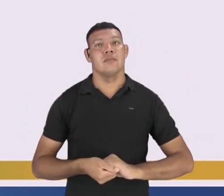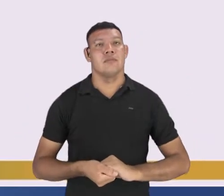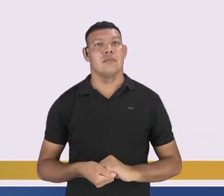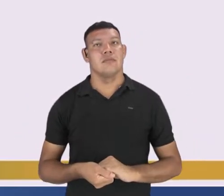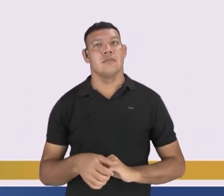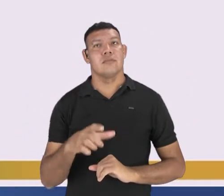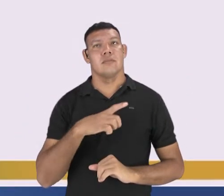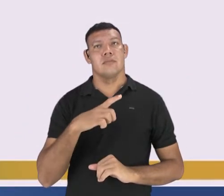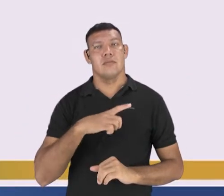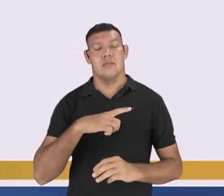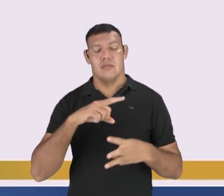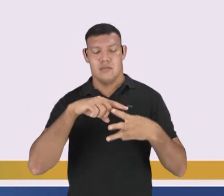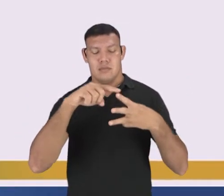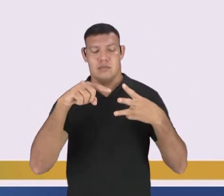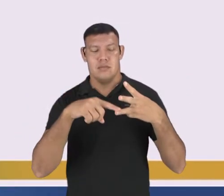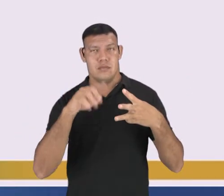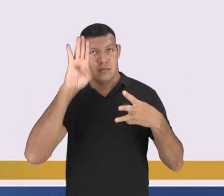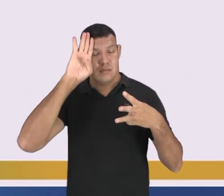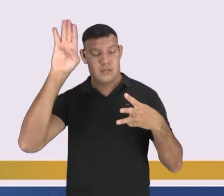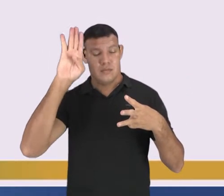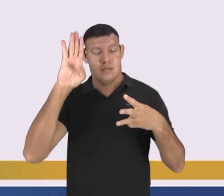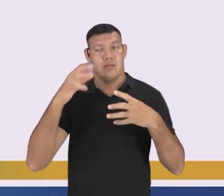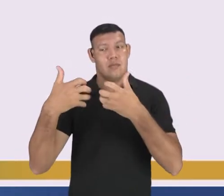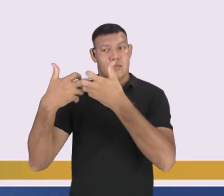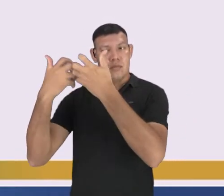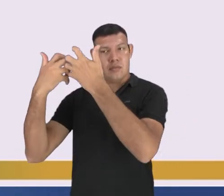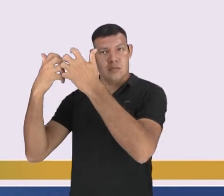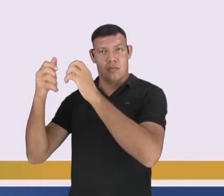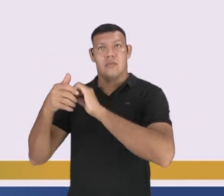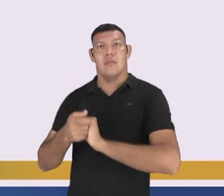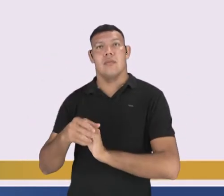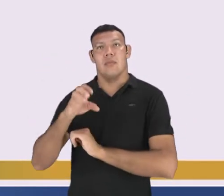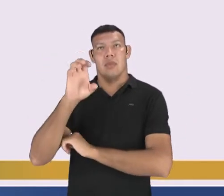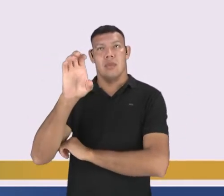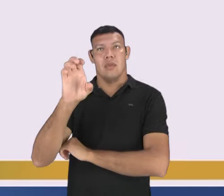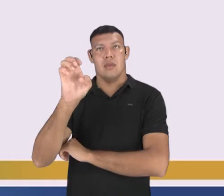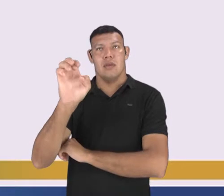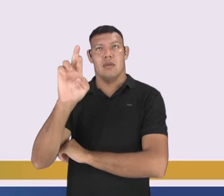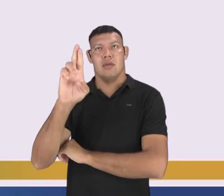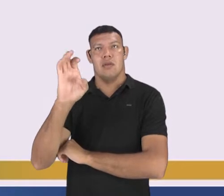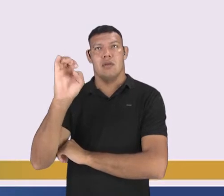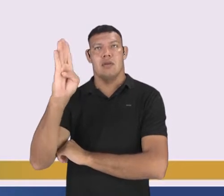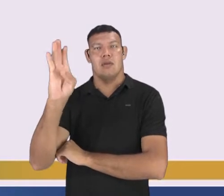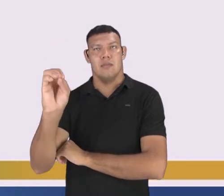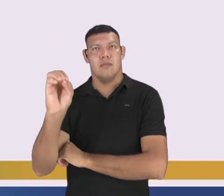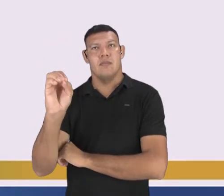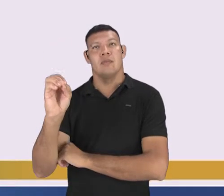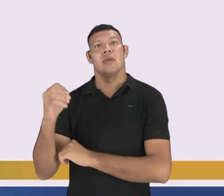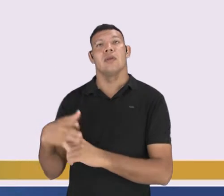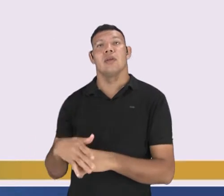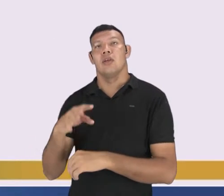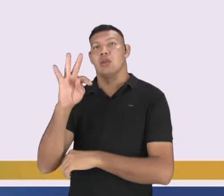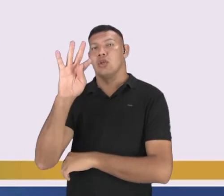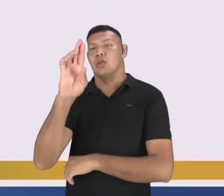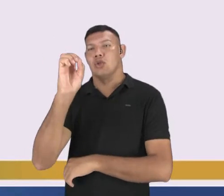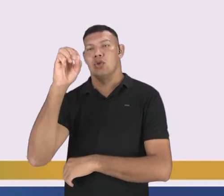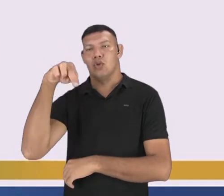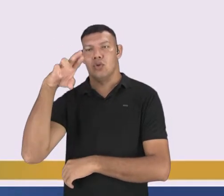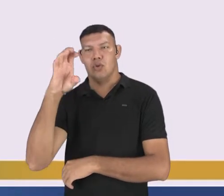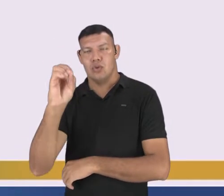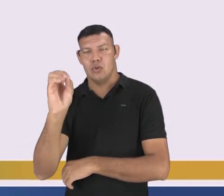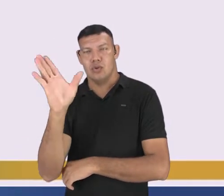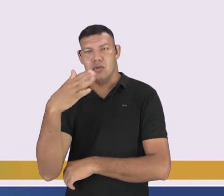apresenta três órgãos principais: o cérebro, o cerebelo e o tronco encefálico. A medula espinhal ela